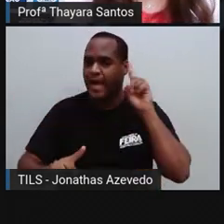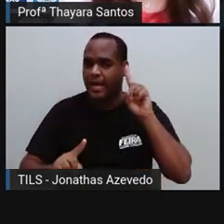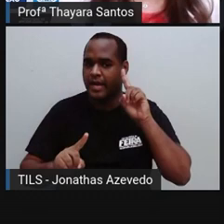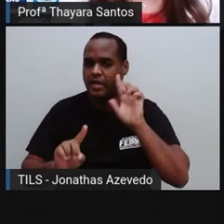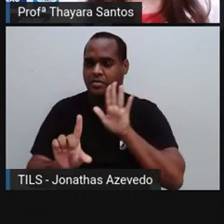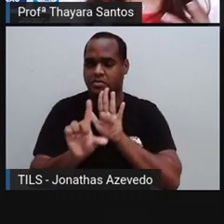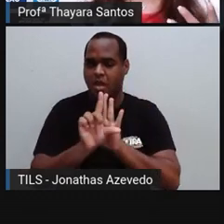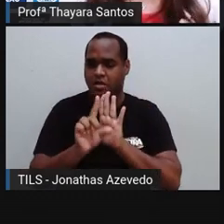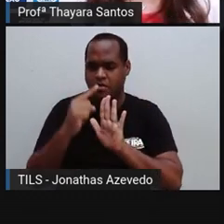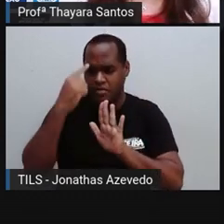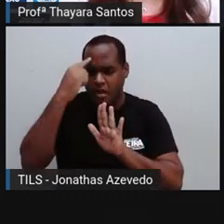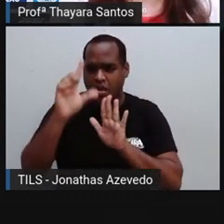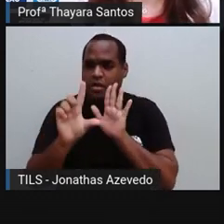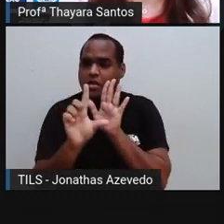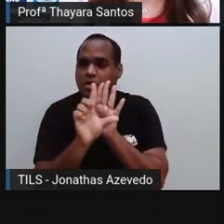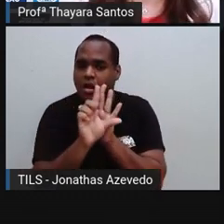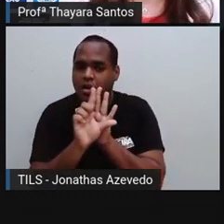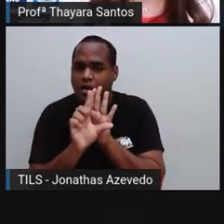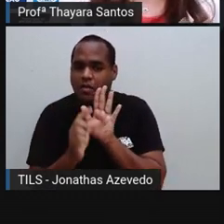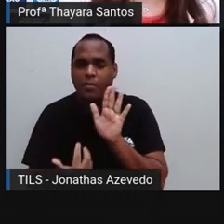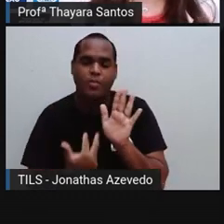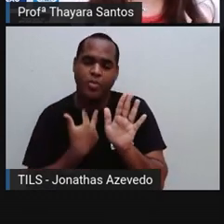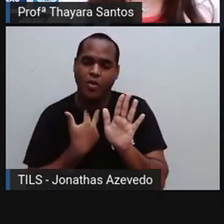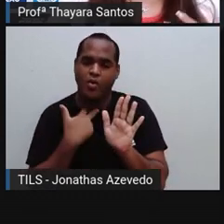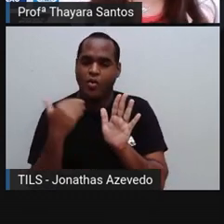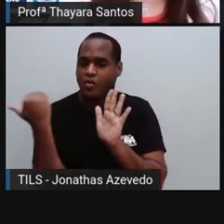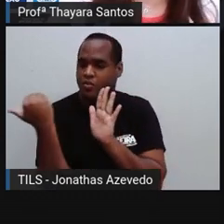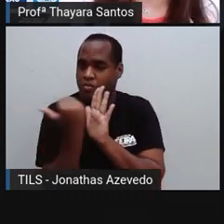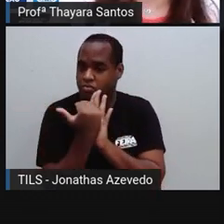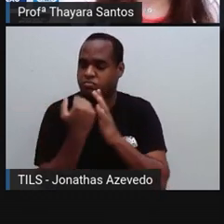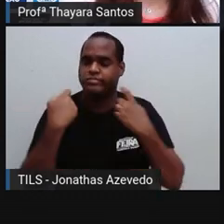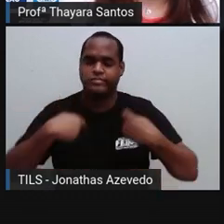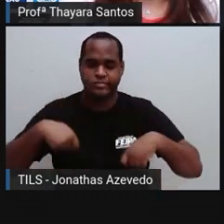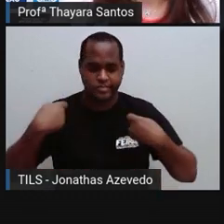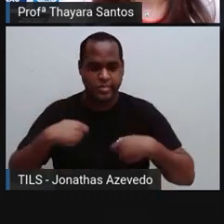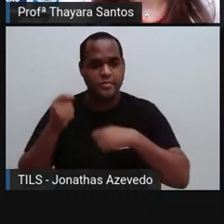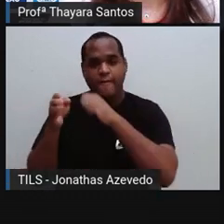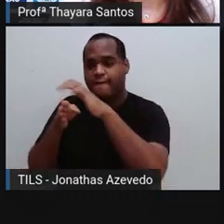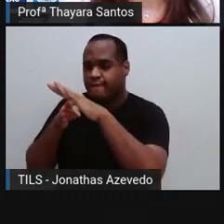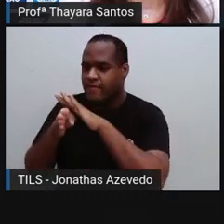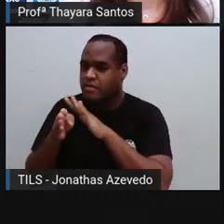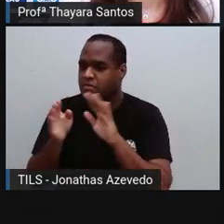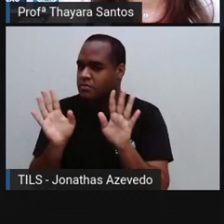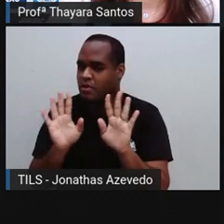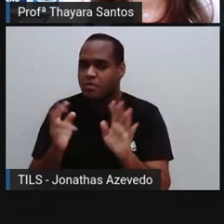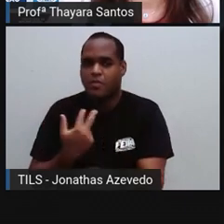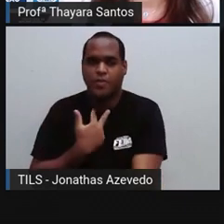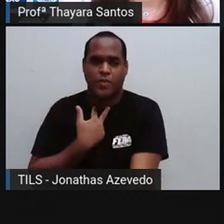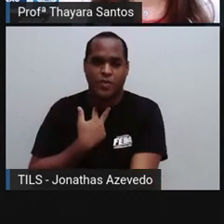lei. A gente não tem acesso a essas drogas, ou pelo menos não deveria ter.